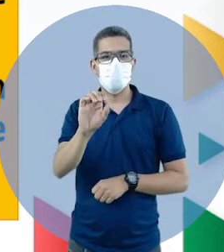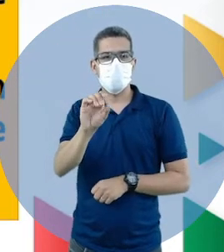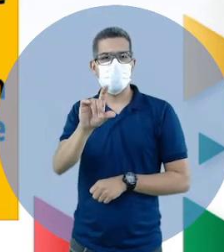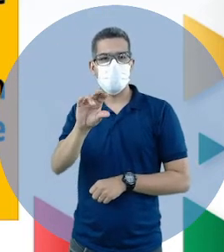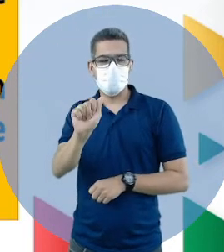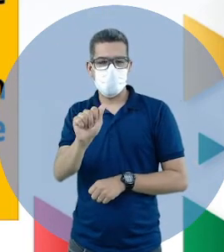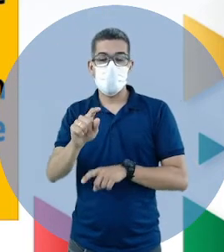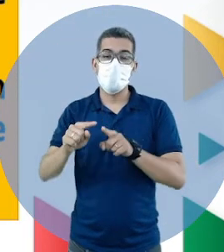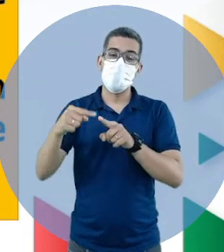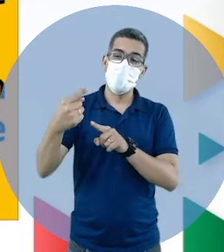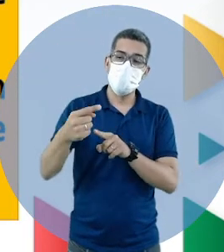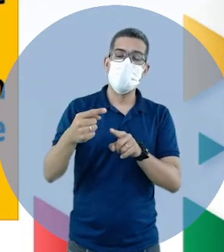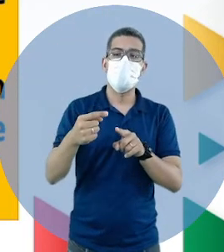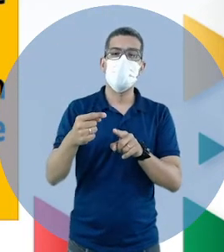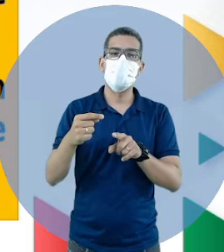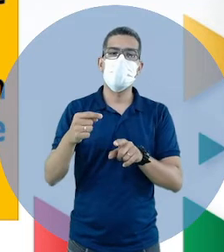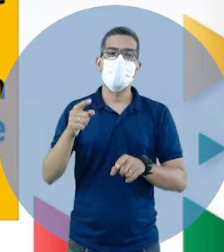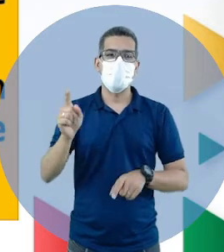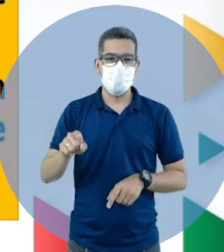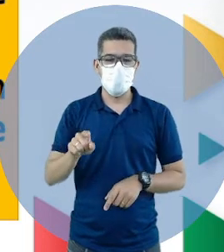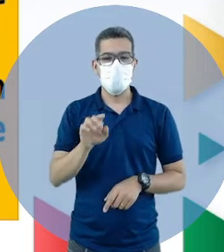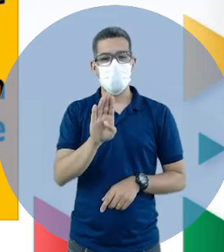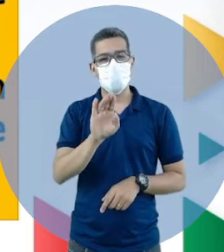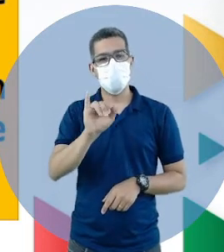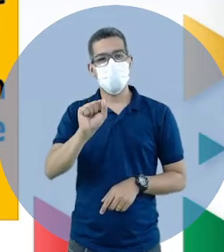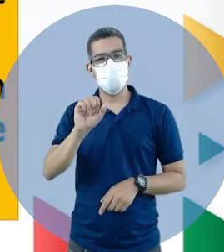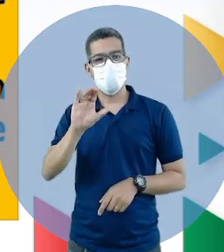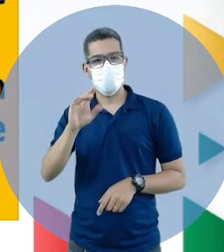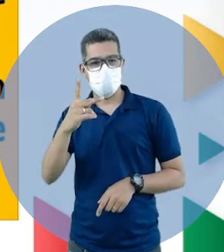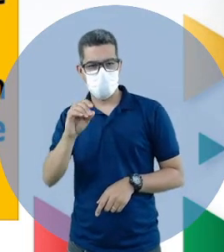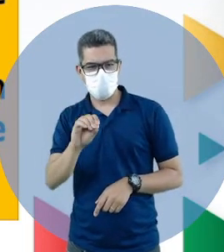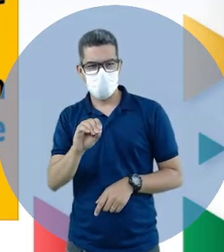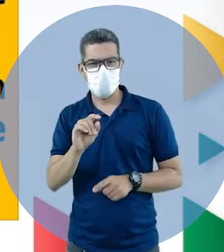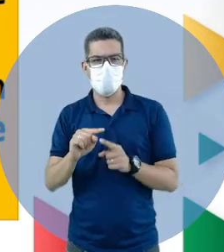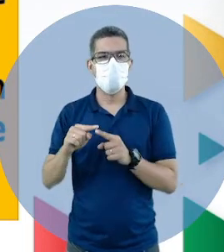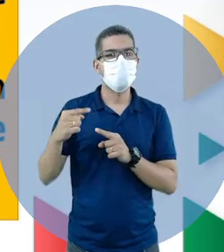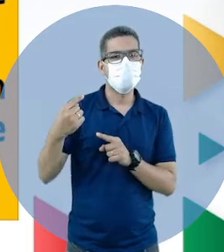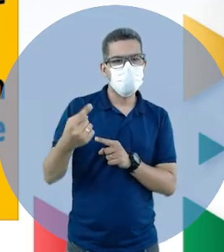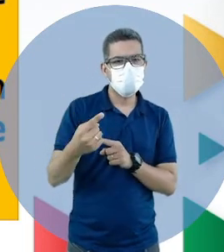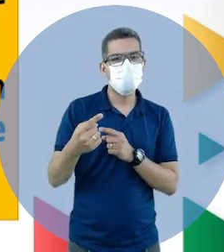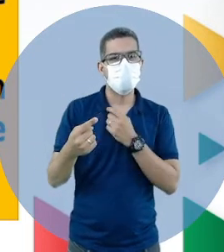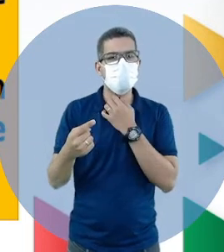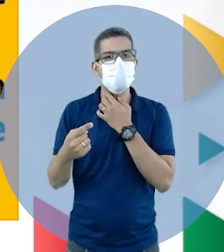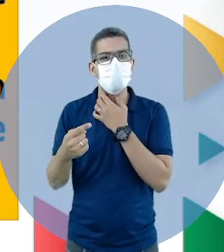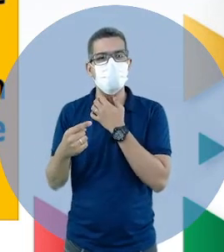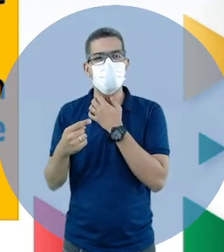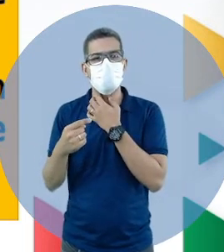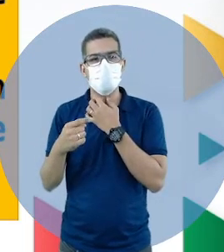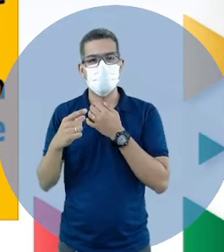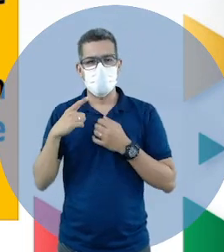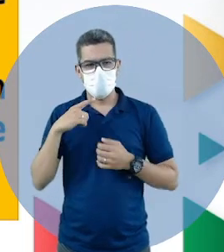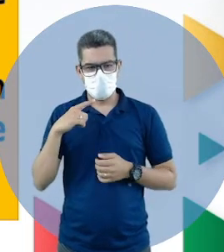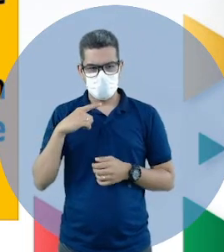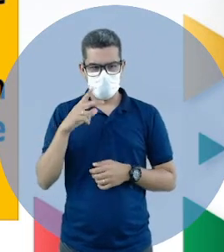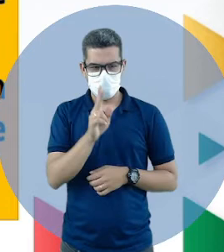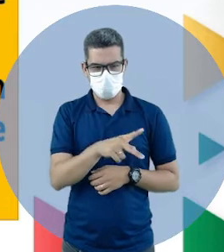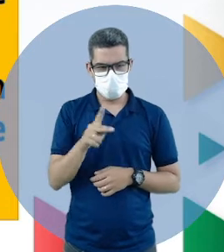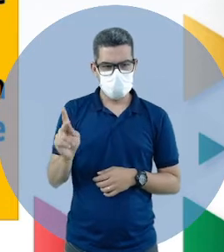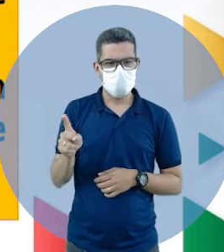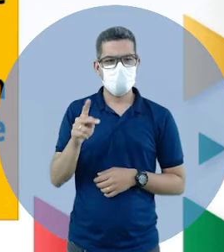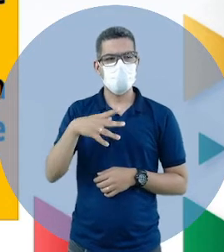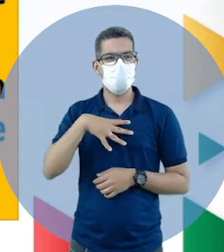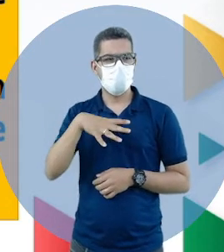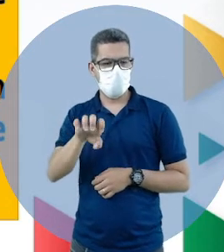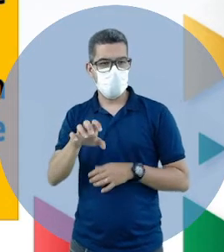bispo auxiliar na Cracóvia e em 58 foi o capelão universitário e professor de ética